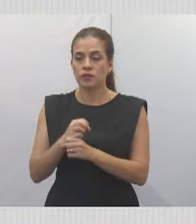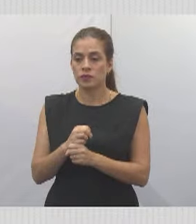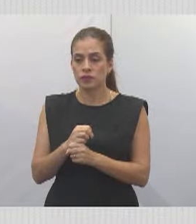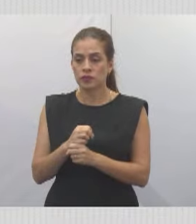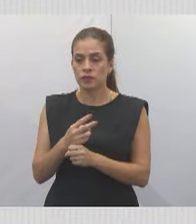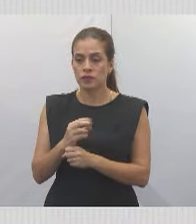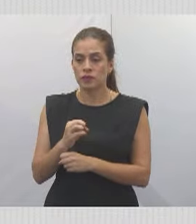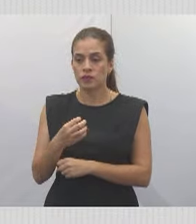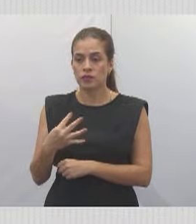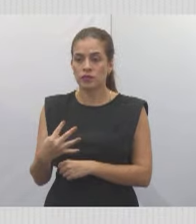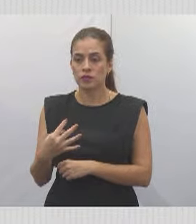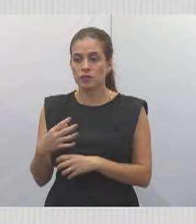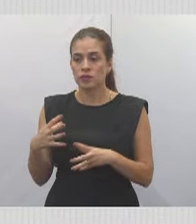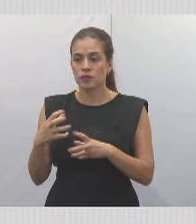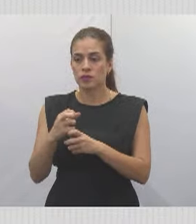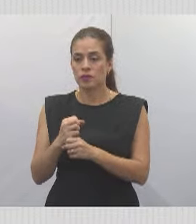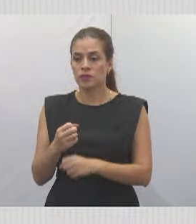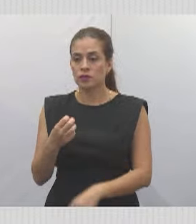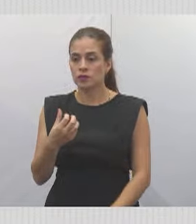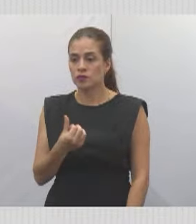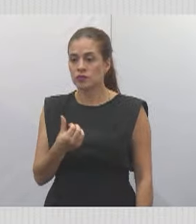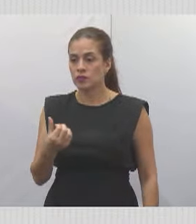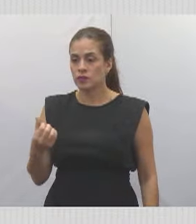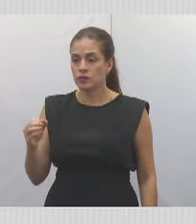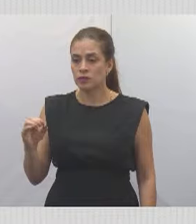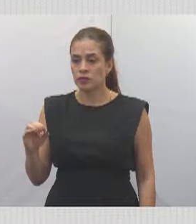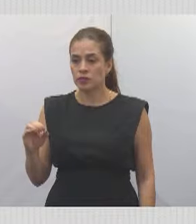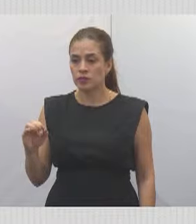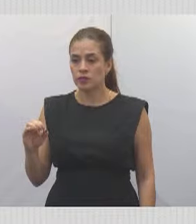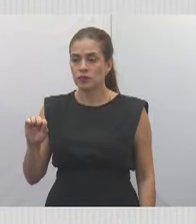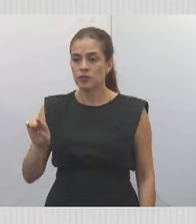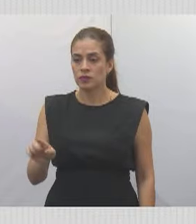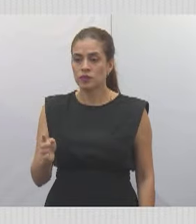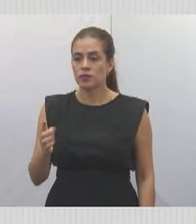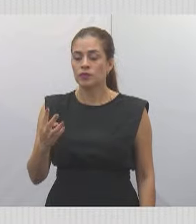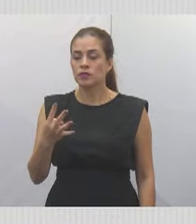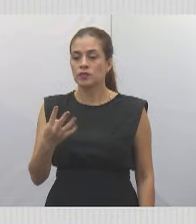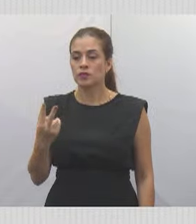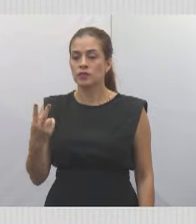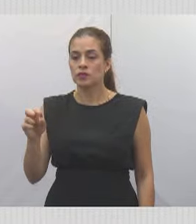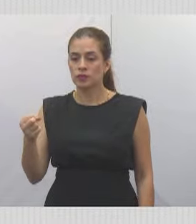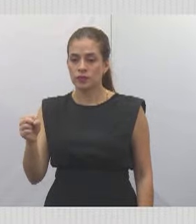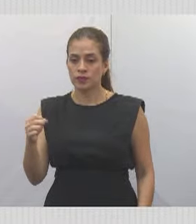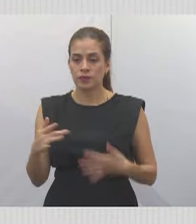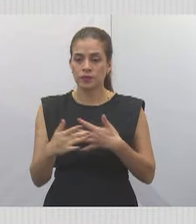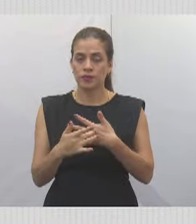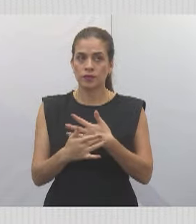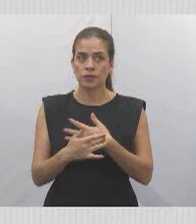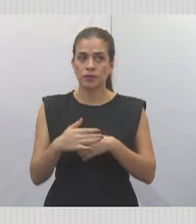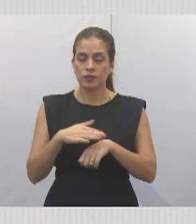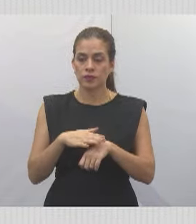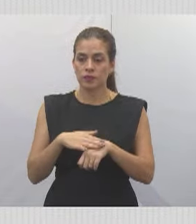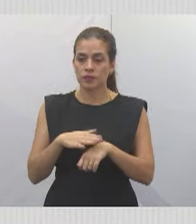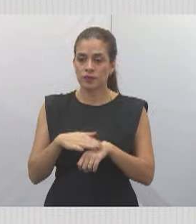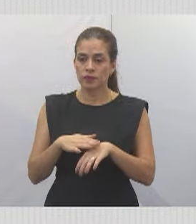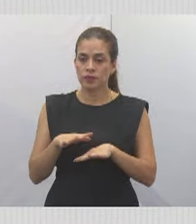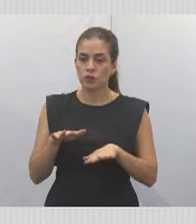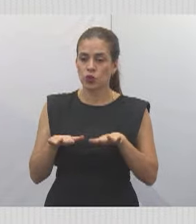segundo quadrimestre, de 600.428 exames realizados, praticamente estável.